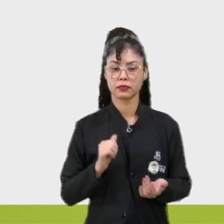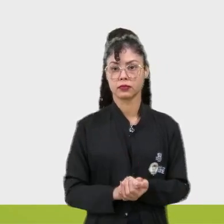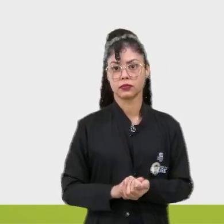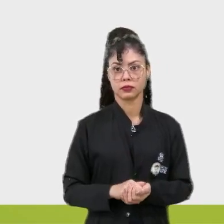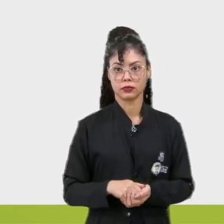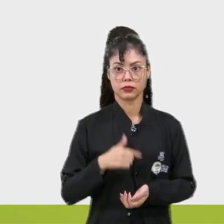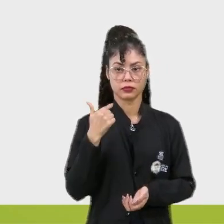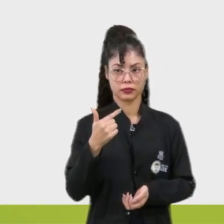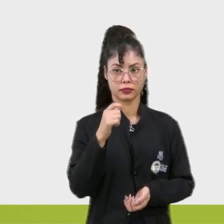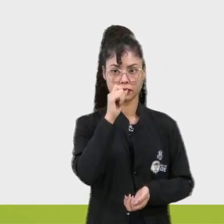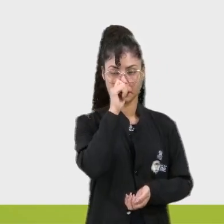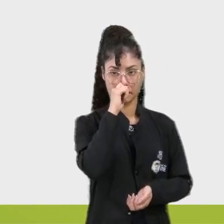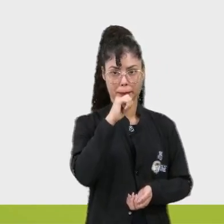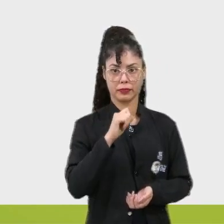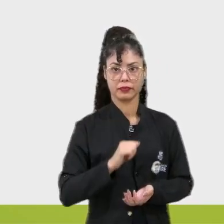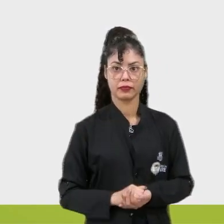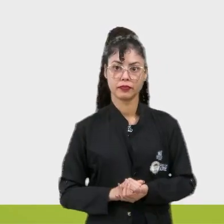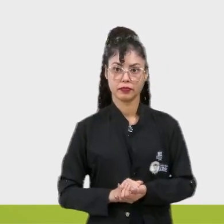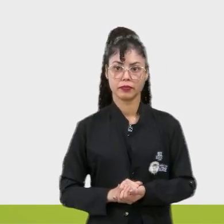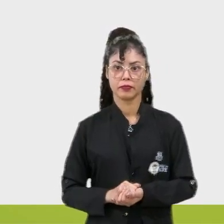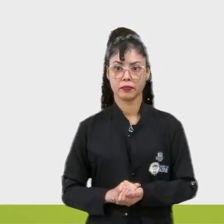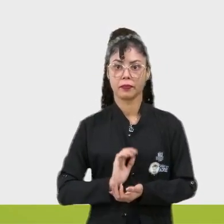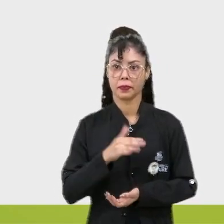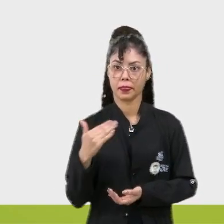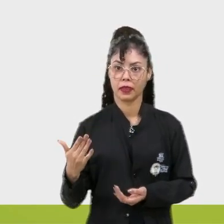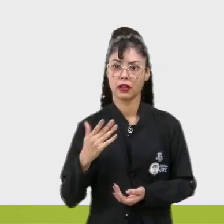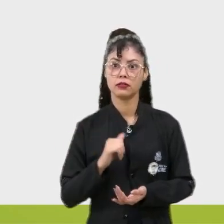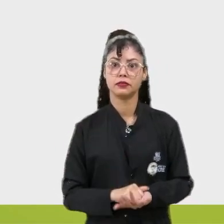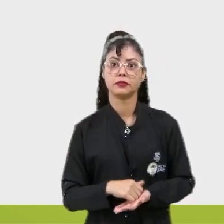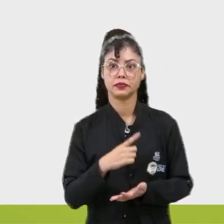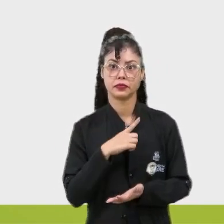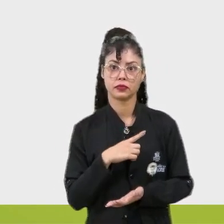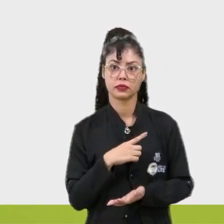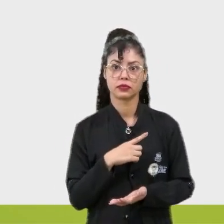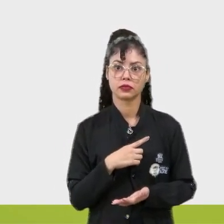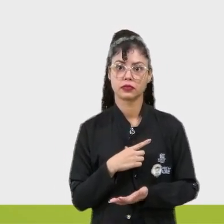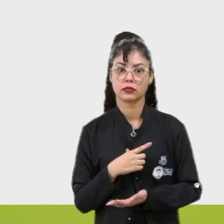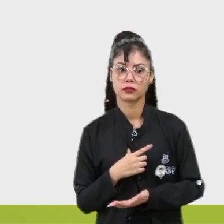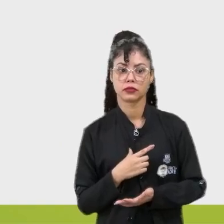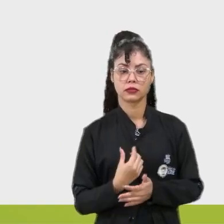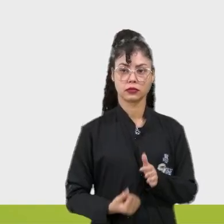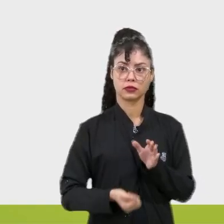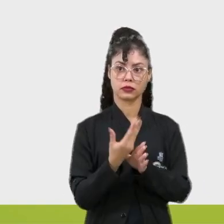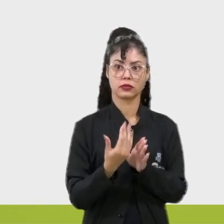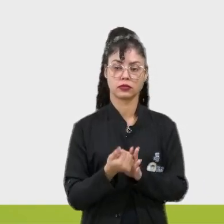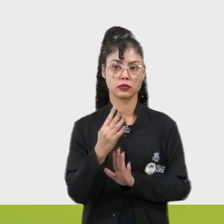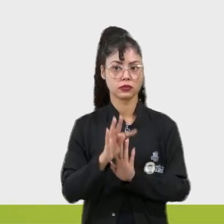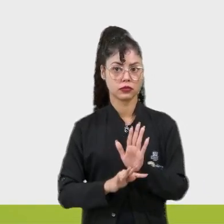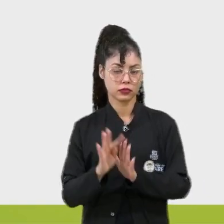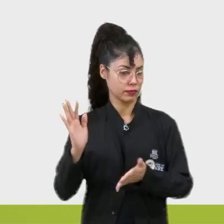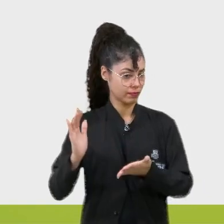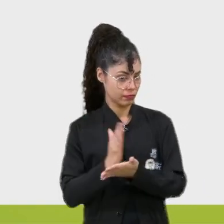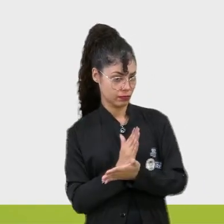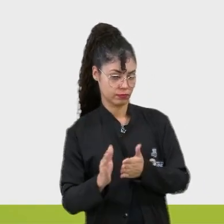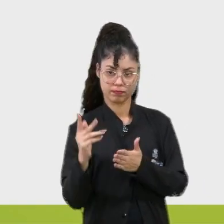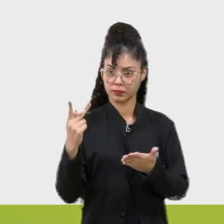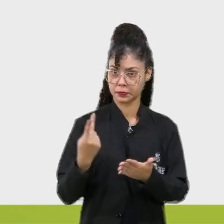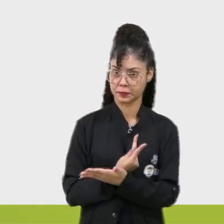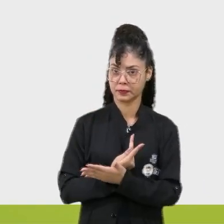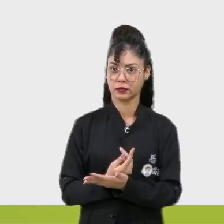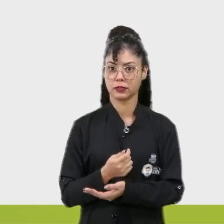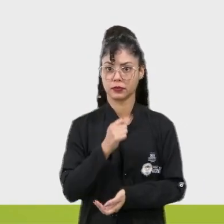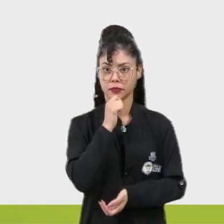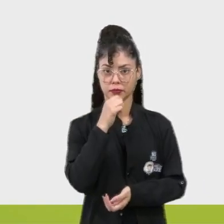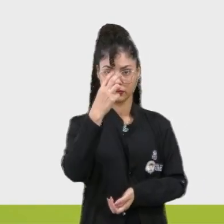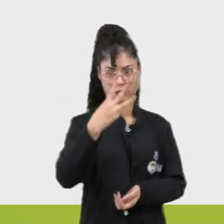nível 2. Quando o projeto de texto ele apresenta algumas falhas, ficam